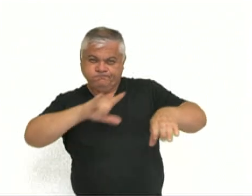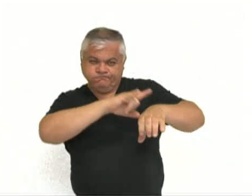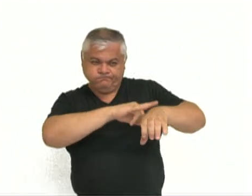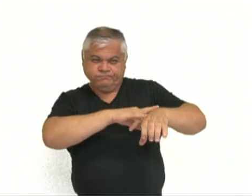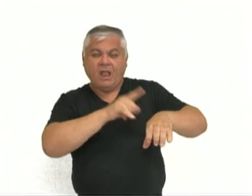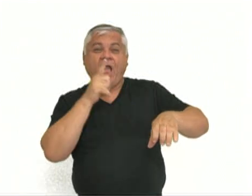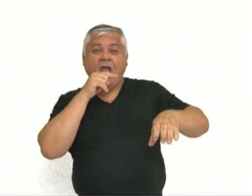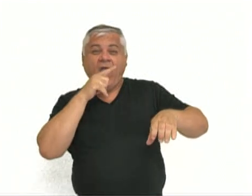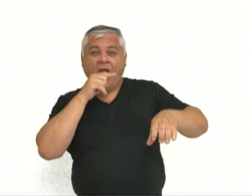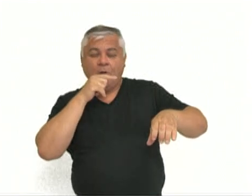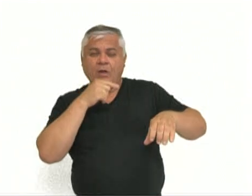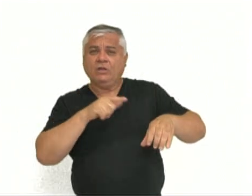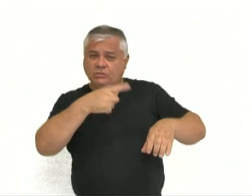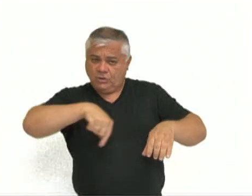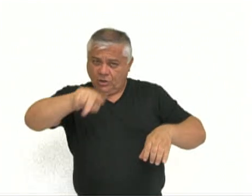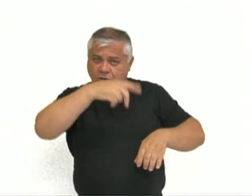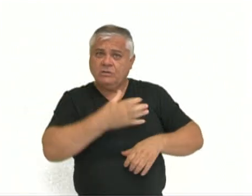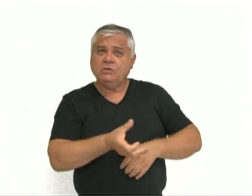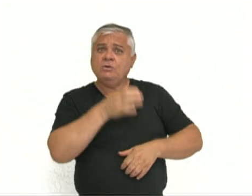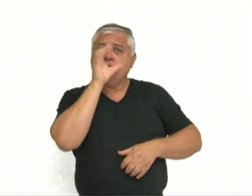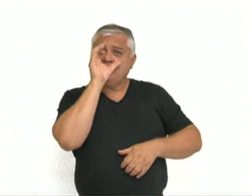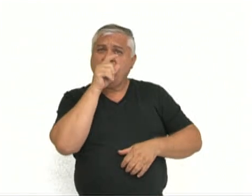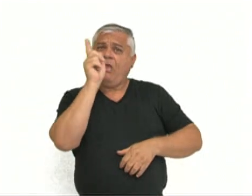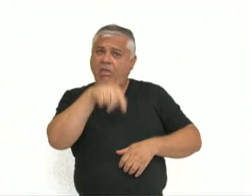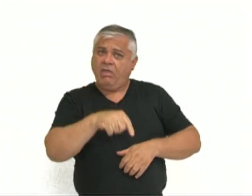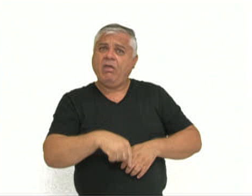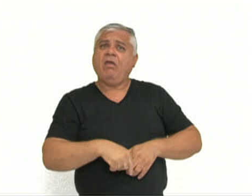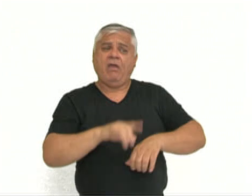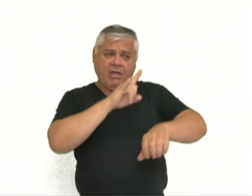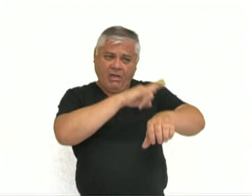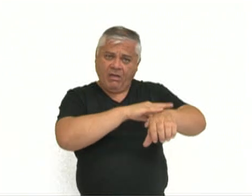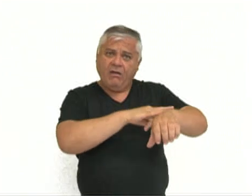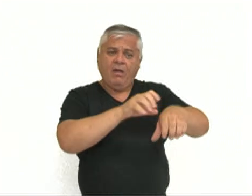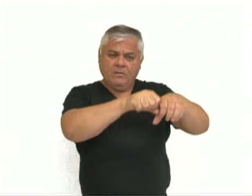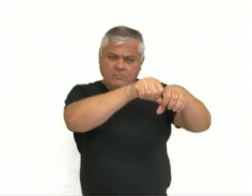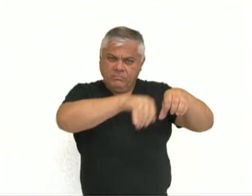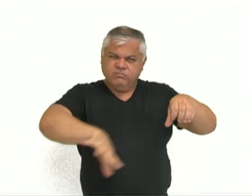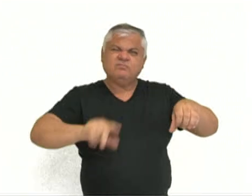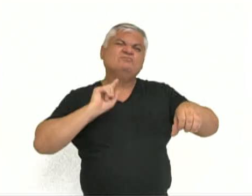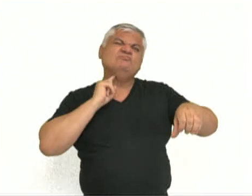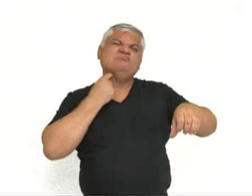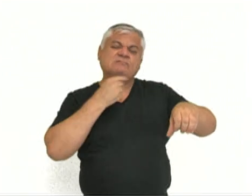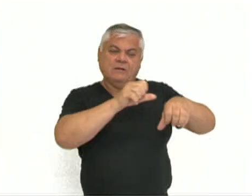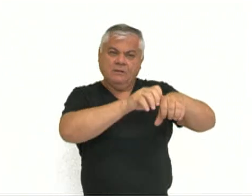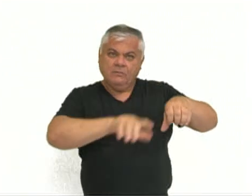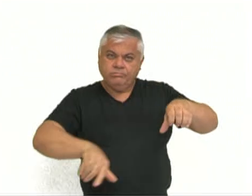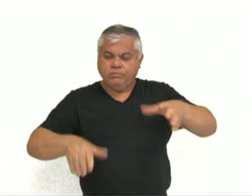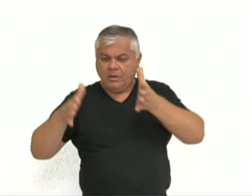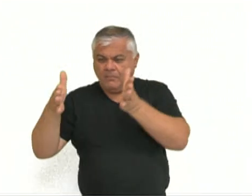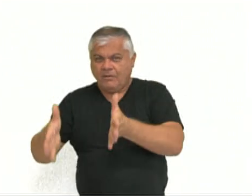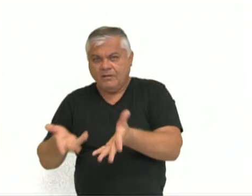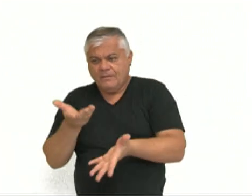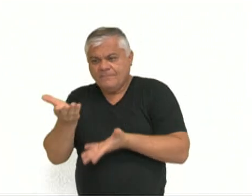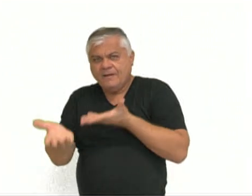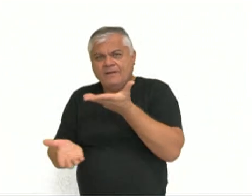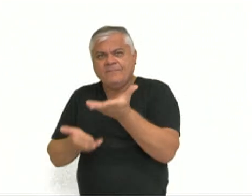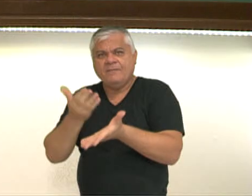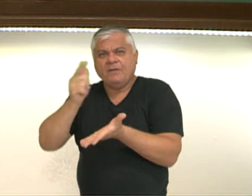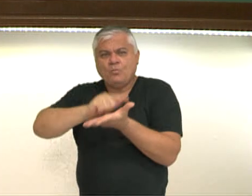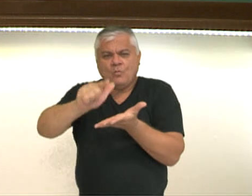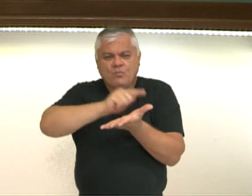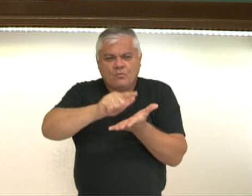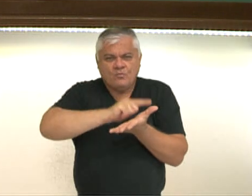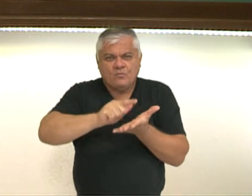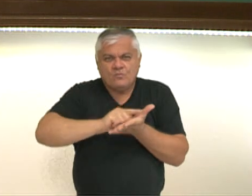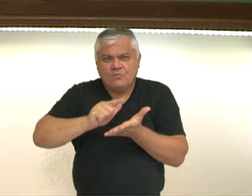da água que nós consumimos é aquela água tratada a partir do esgoto, tá certo? A partir da eliminação da